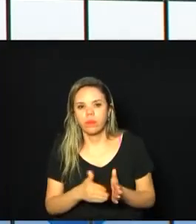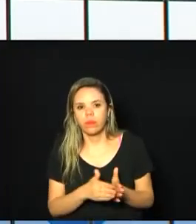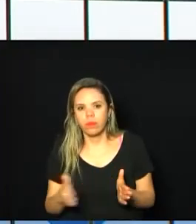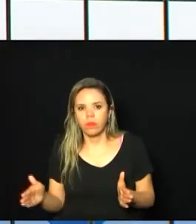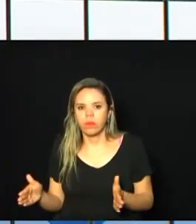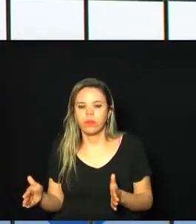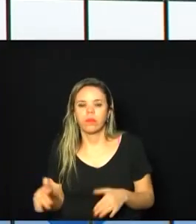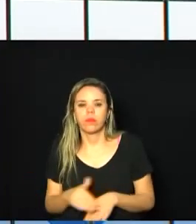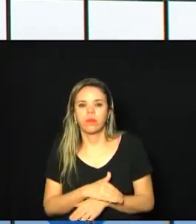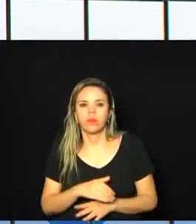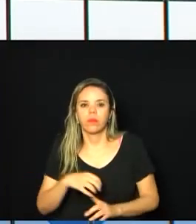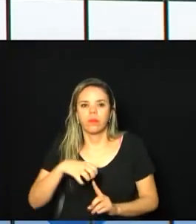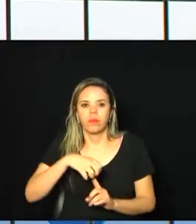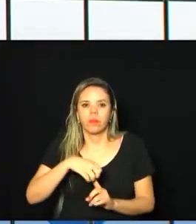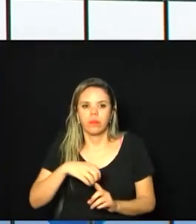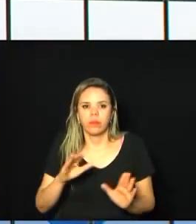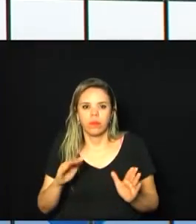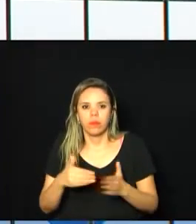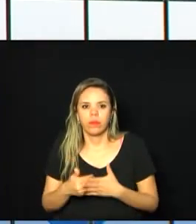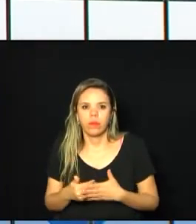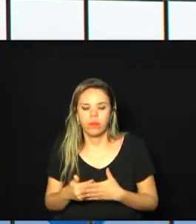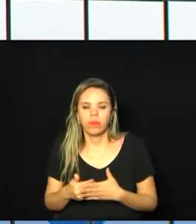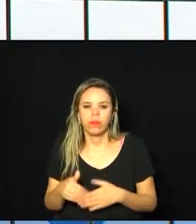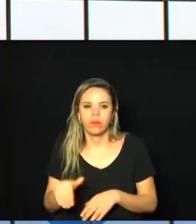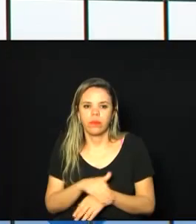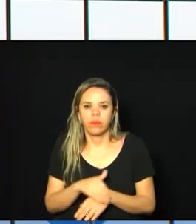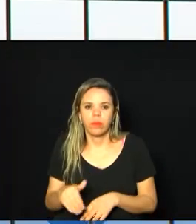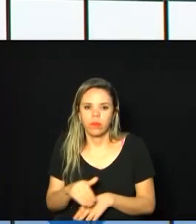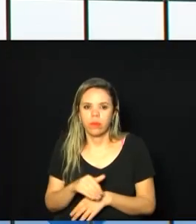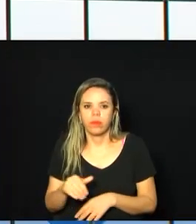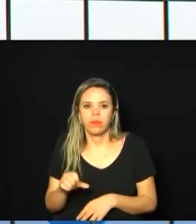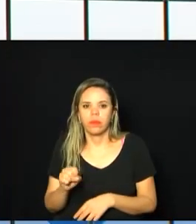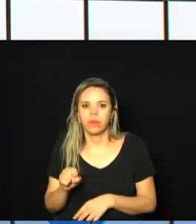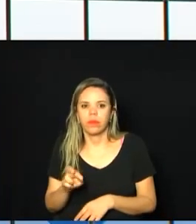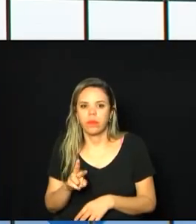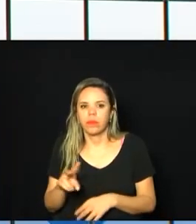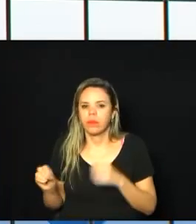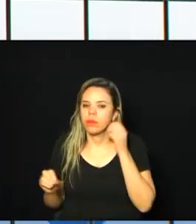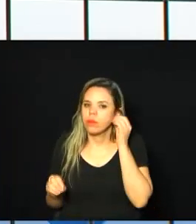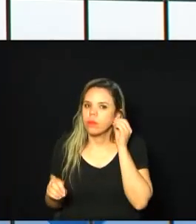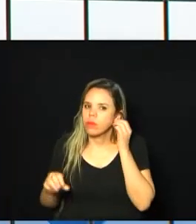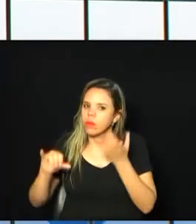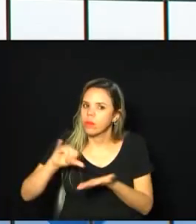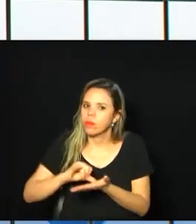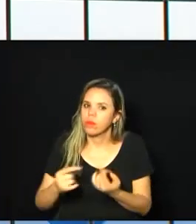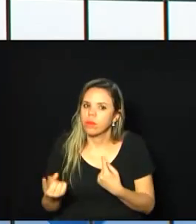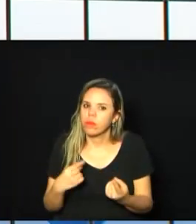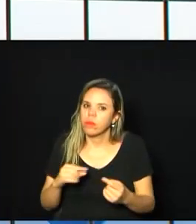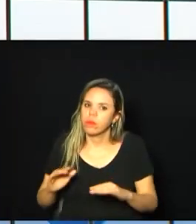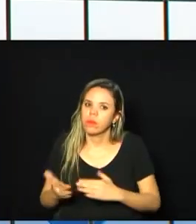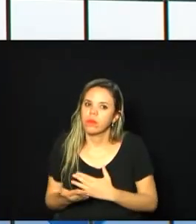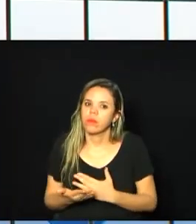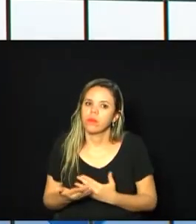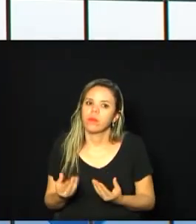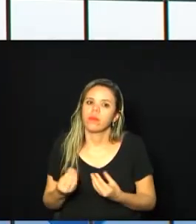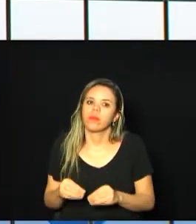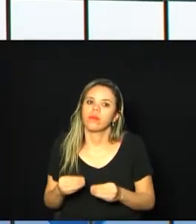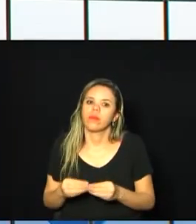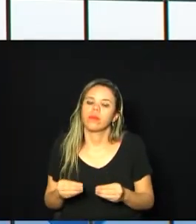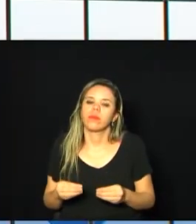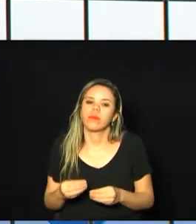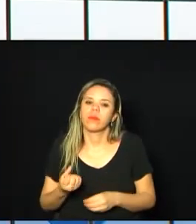desativados pontos de ônibus da Severo Gomes e também no sentido centro e no sentido bairro, afetando a